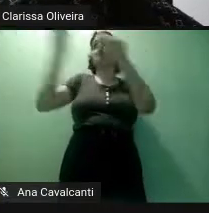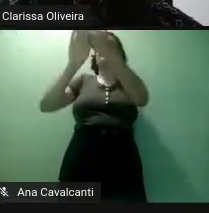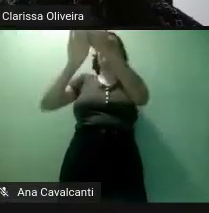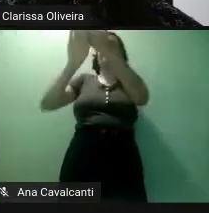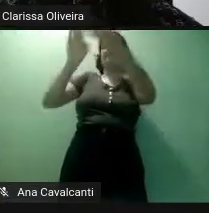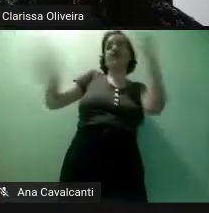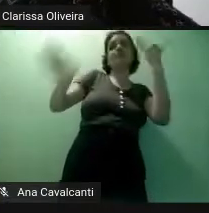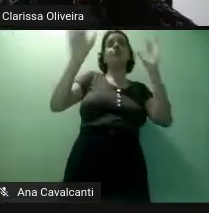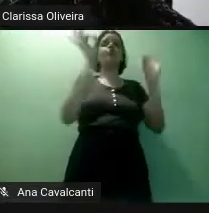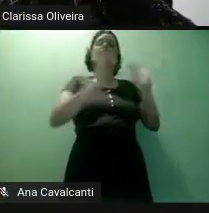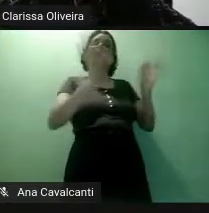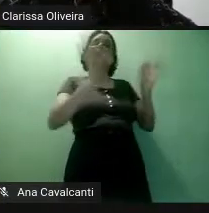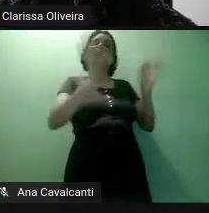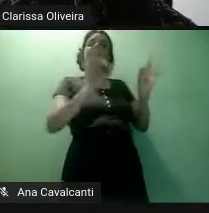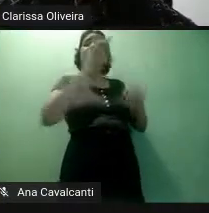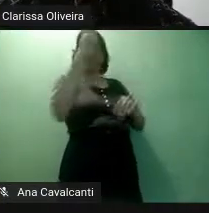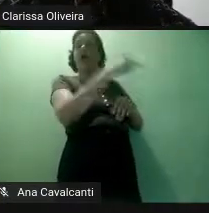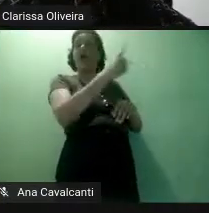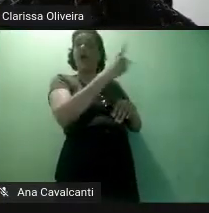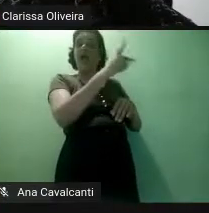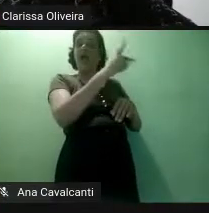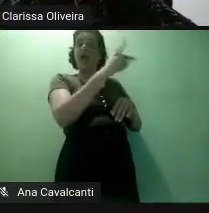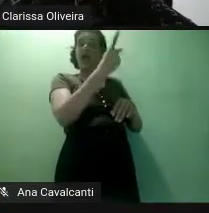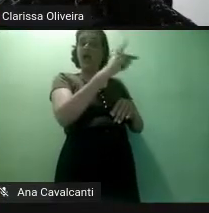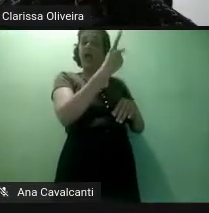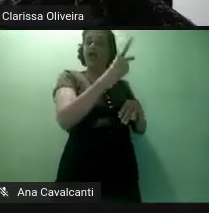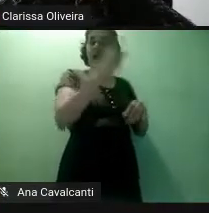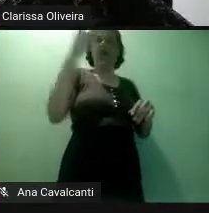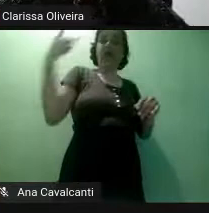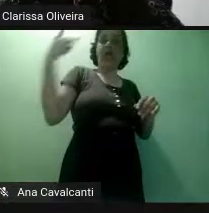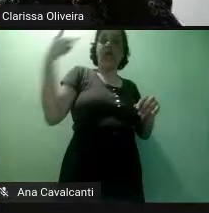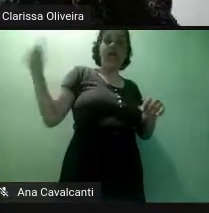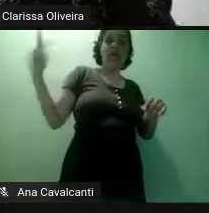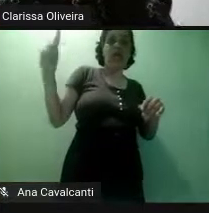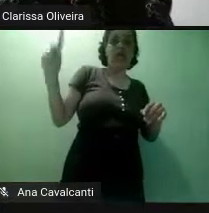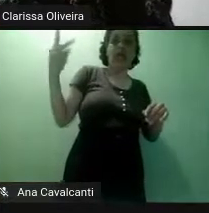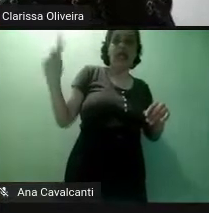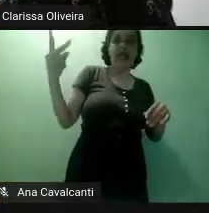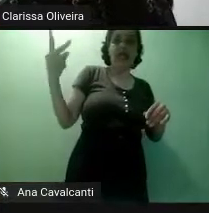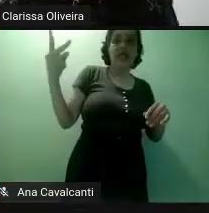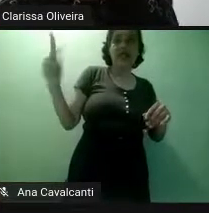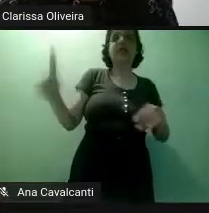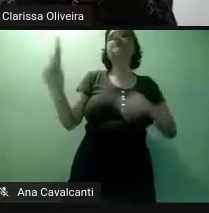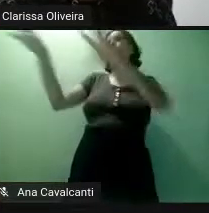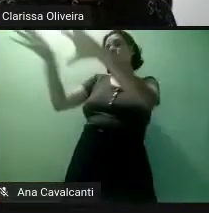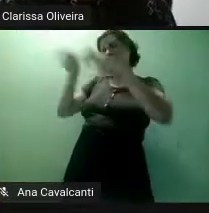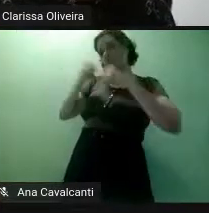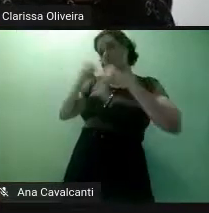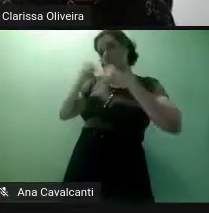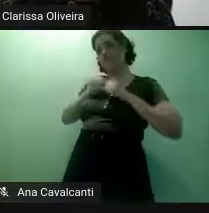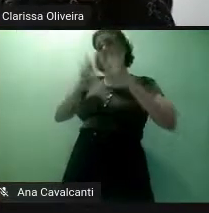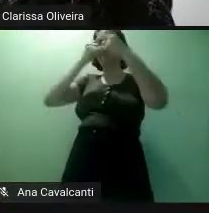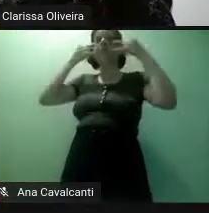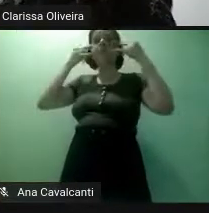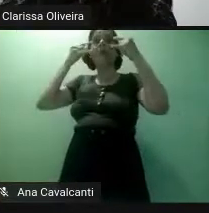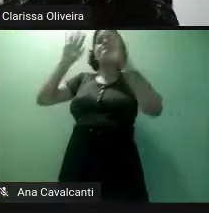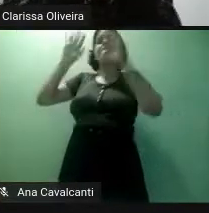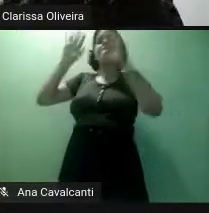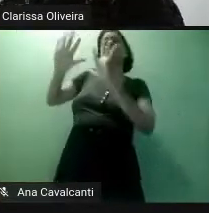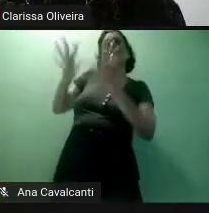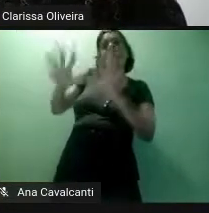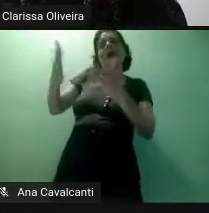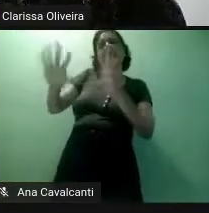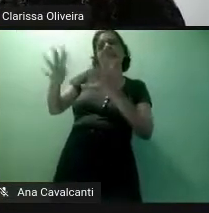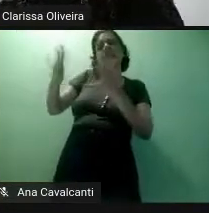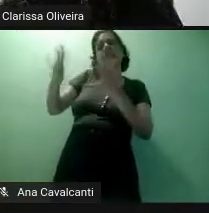a probabilidade dessa pessoa infectada transmitir a doença para uma pessoa não infectada é média. Mas a gente